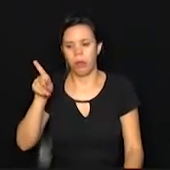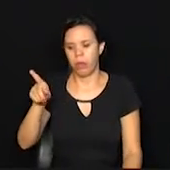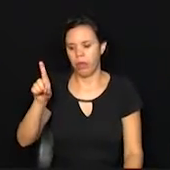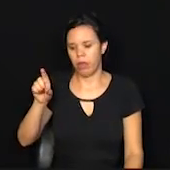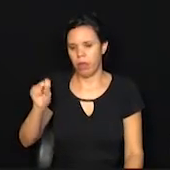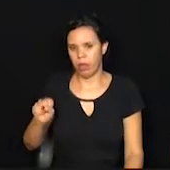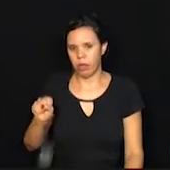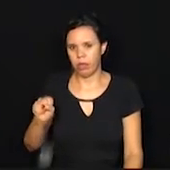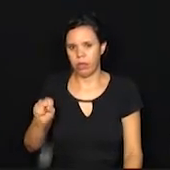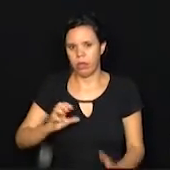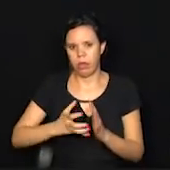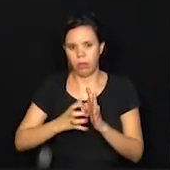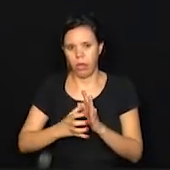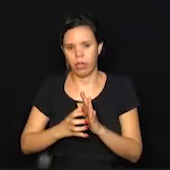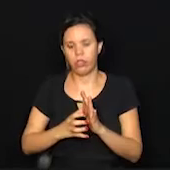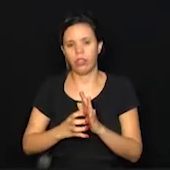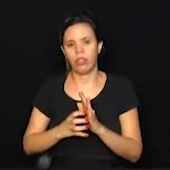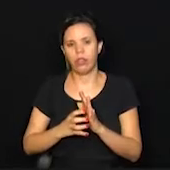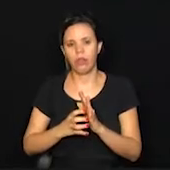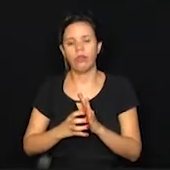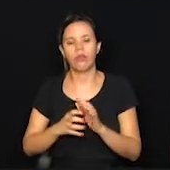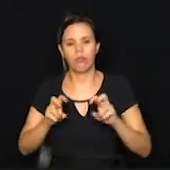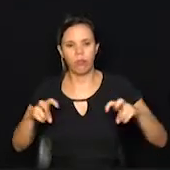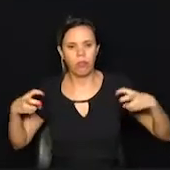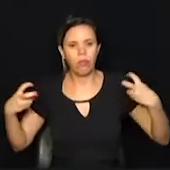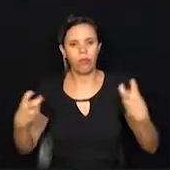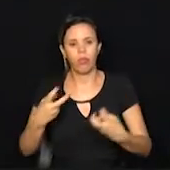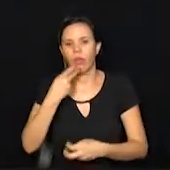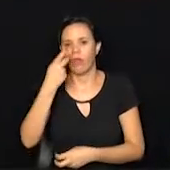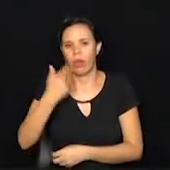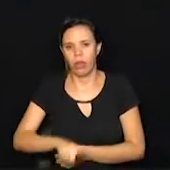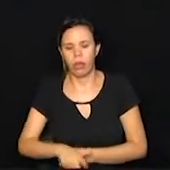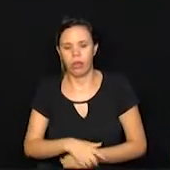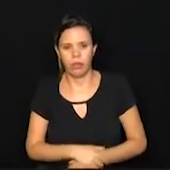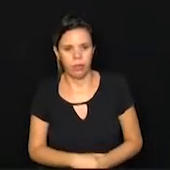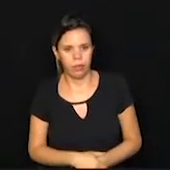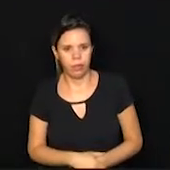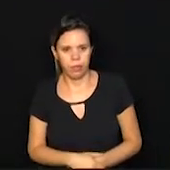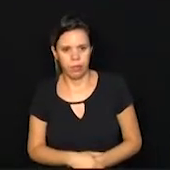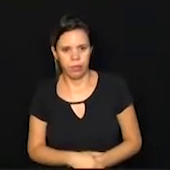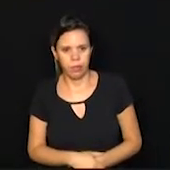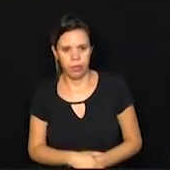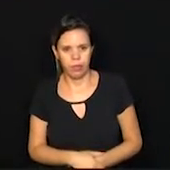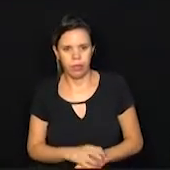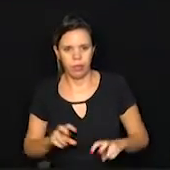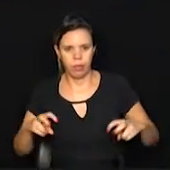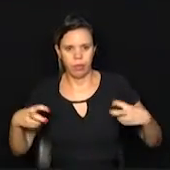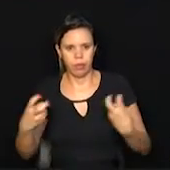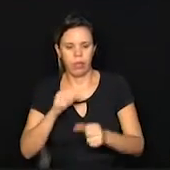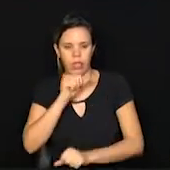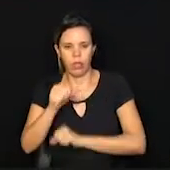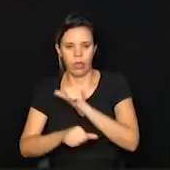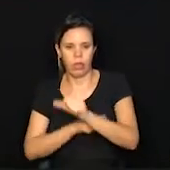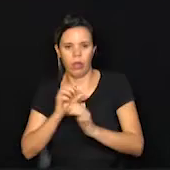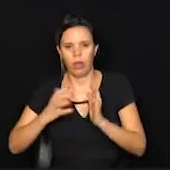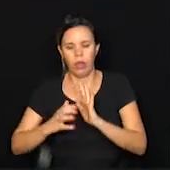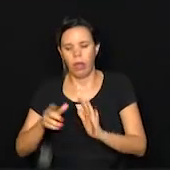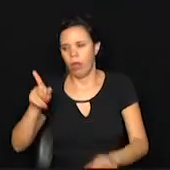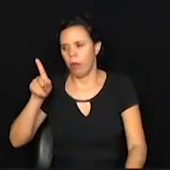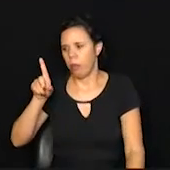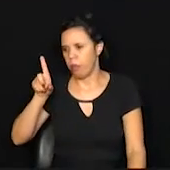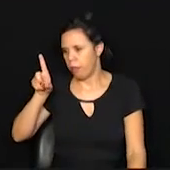que era o partido herdeiro da arena o repetir a Arena se converteu em PDS